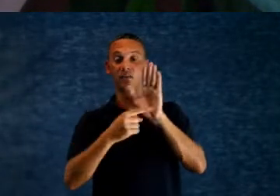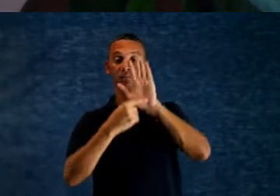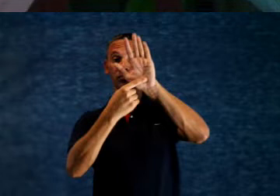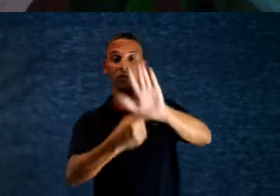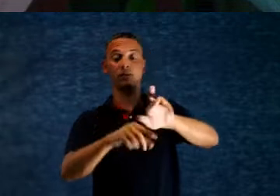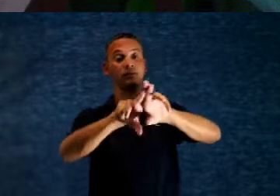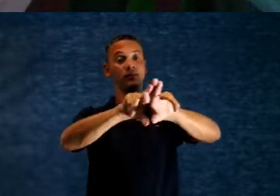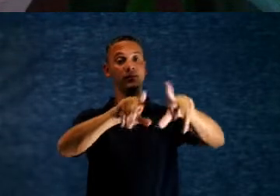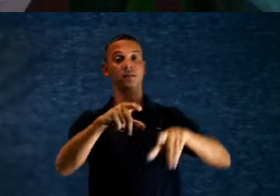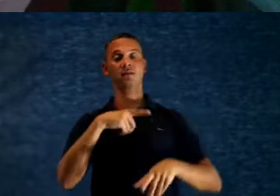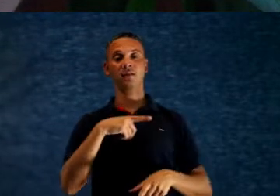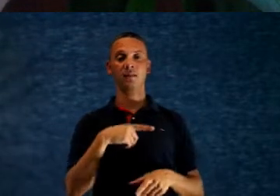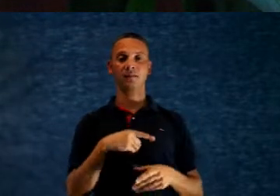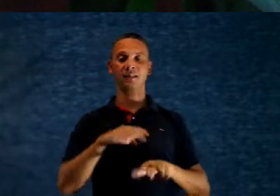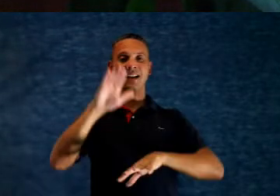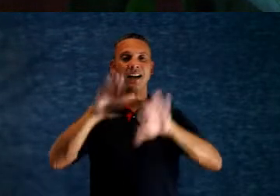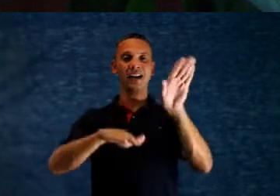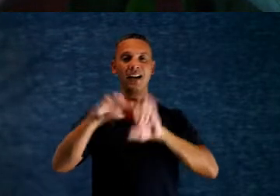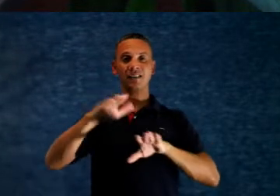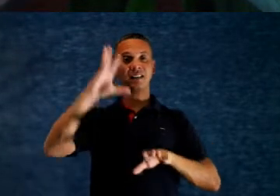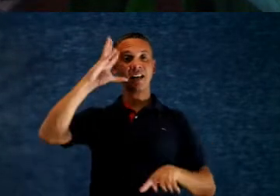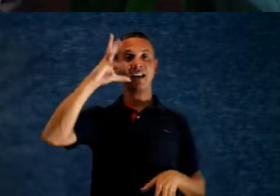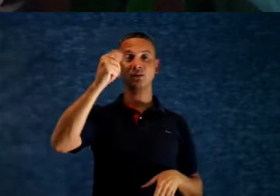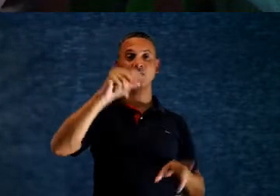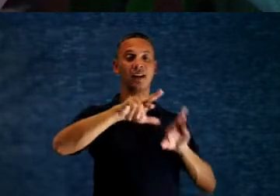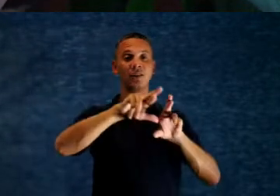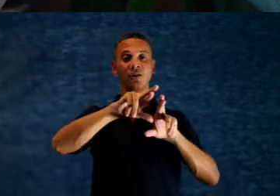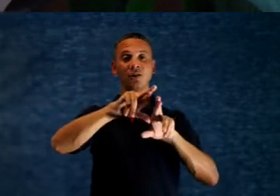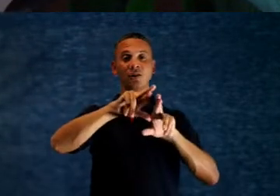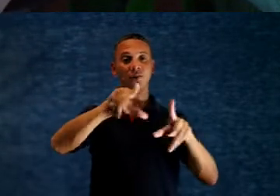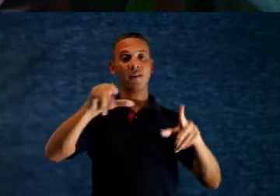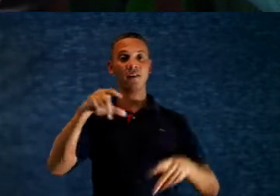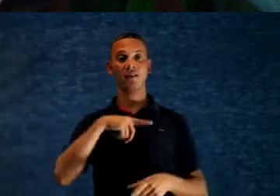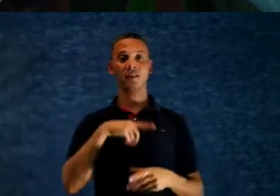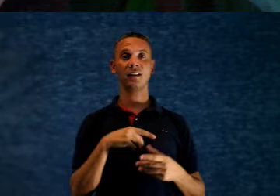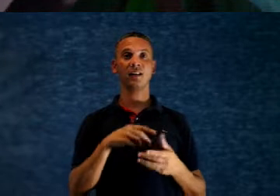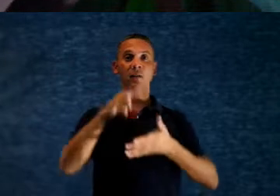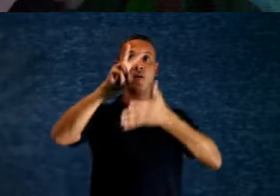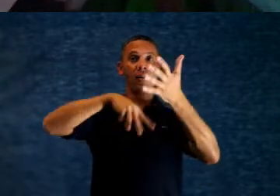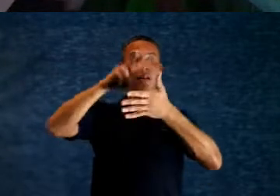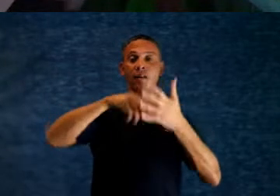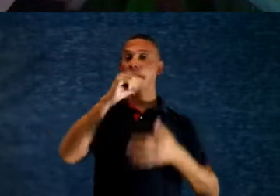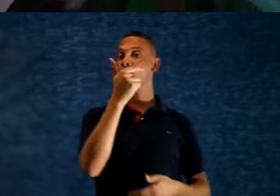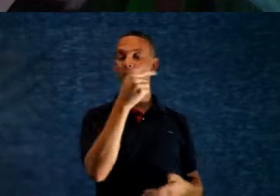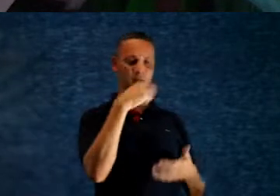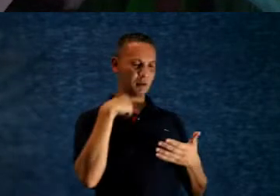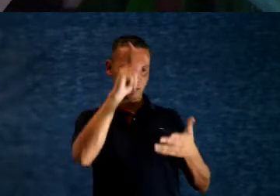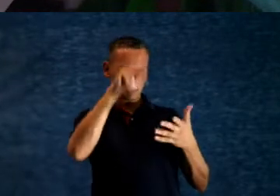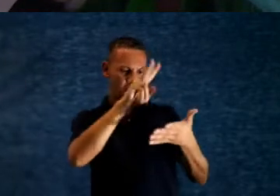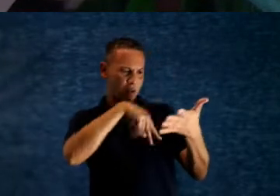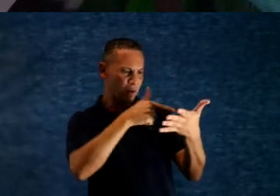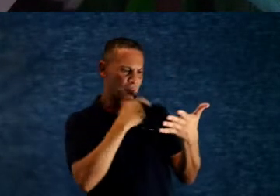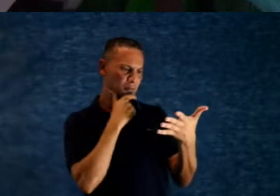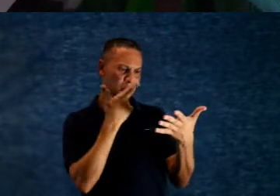estético. Chega-se, por vezes, a um resultado tautológico, pois sem o leitor não haverá,